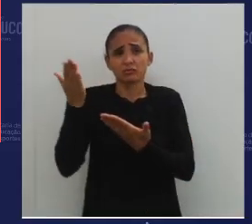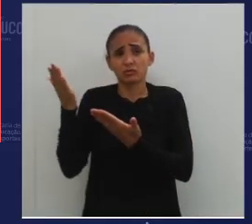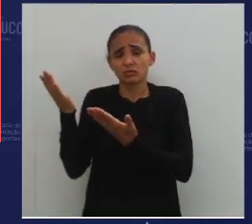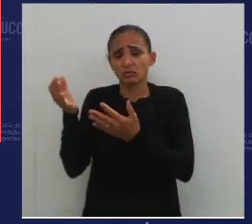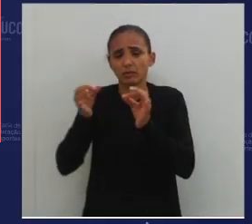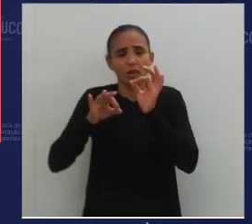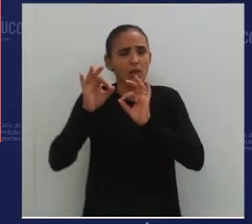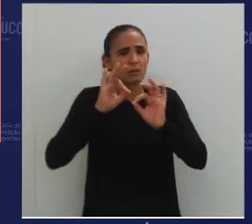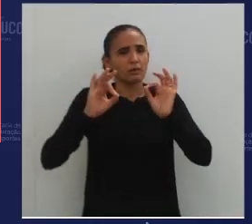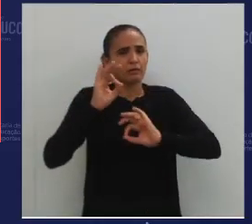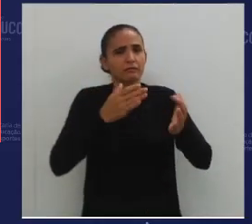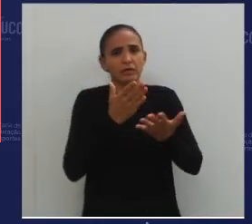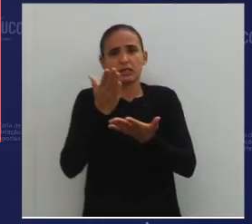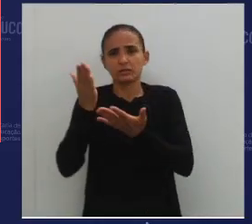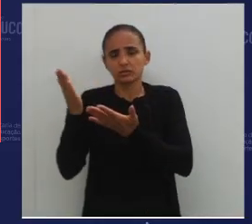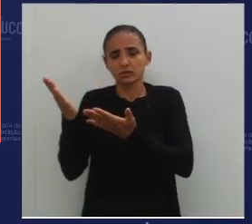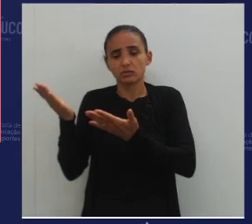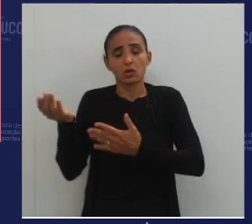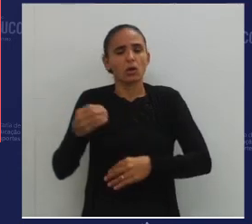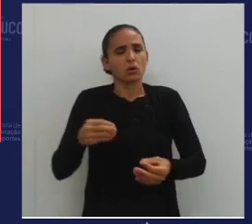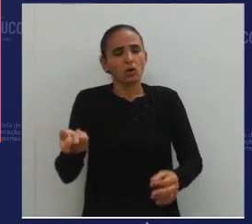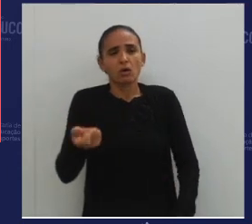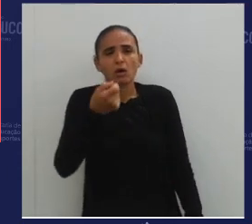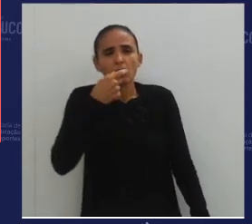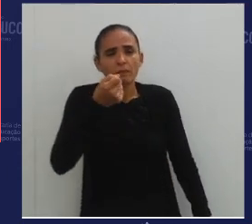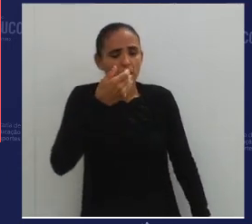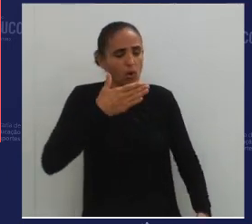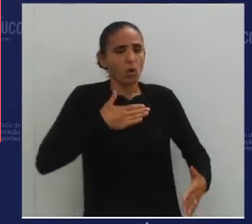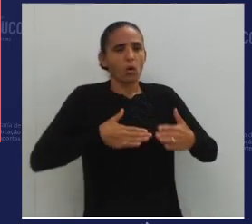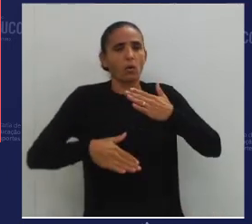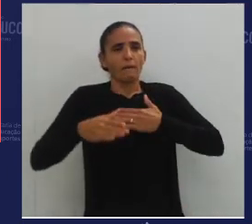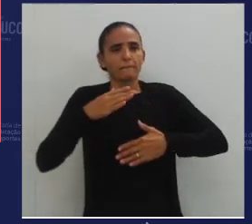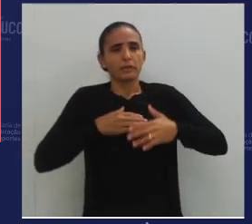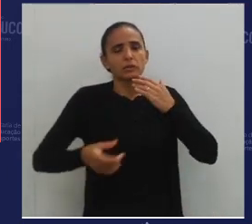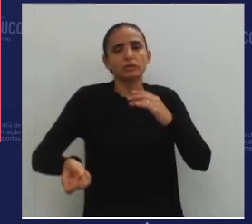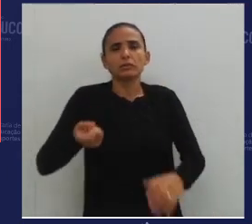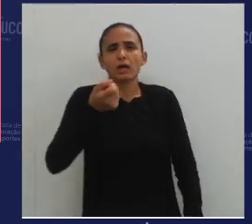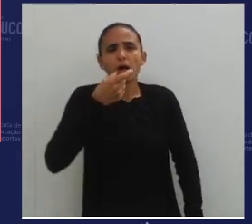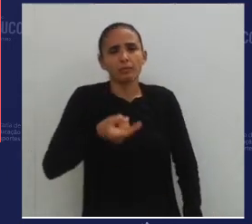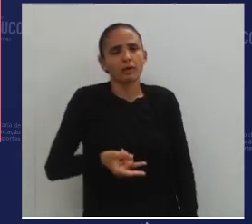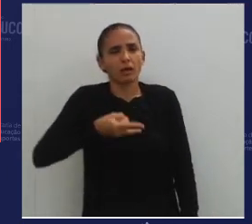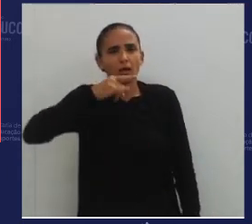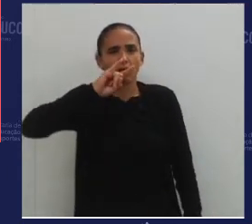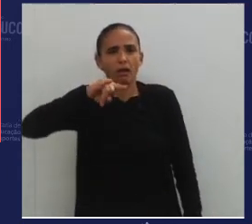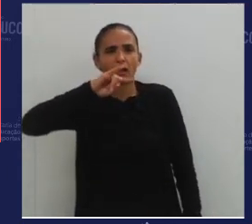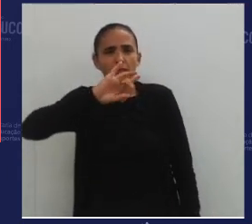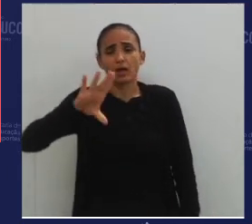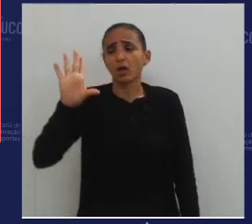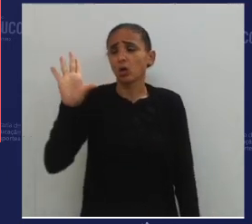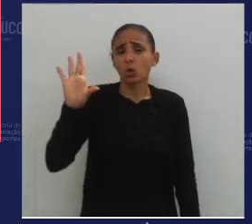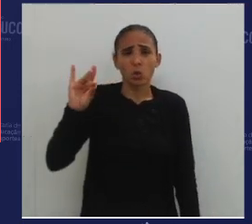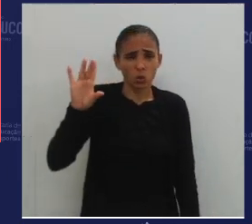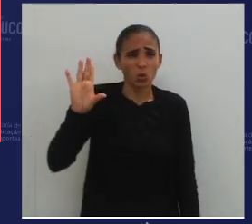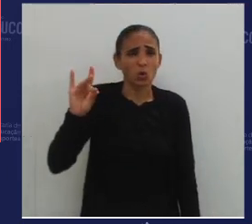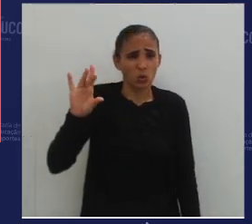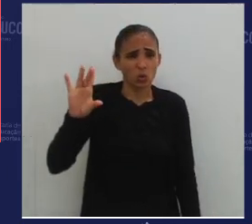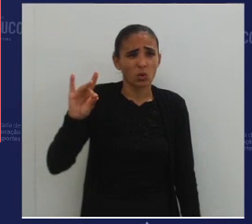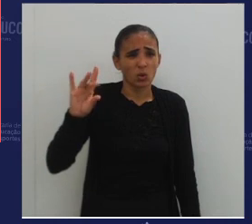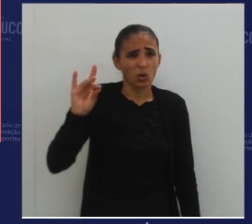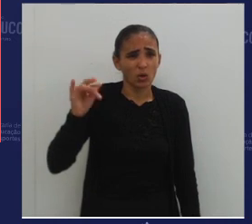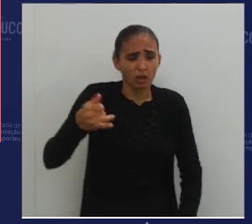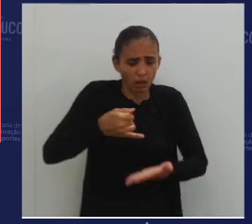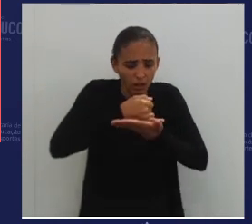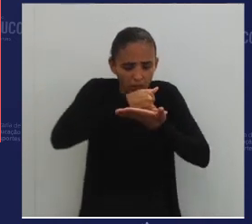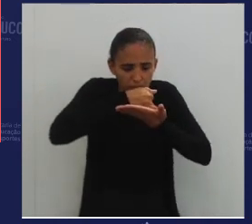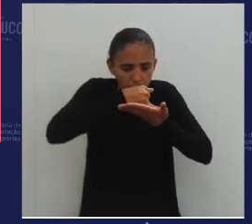são ansiolíticos, que são os tranquilizantes, o álcool, inalantes, no caso de cola, narcóticos, no caso